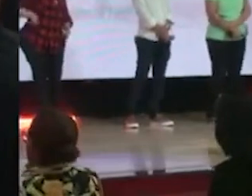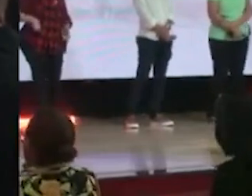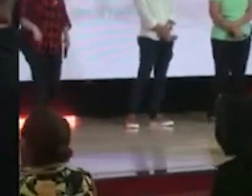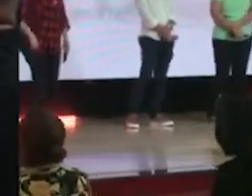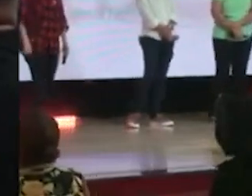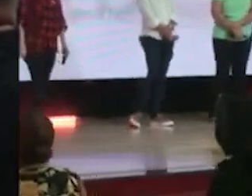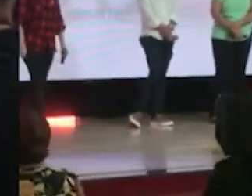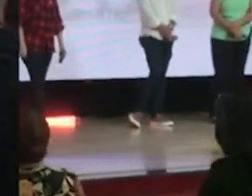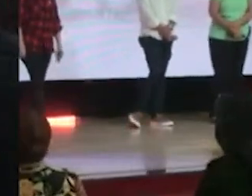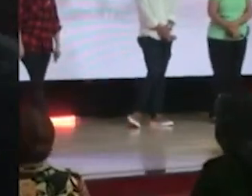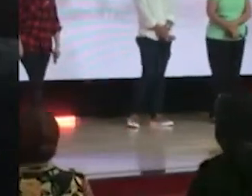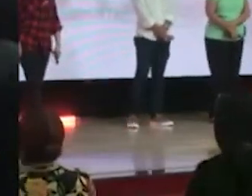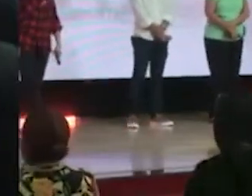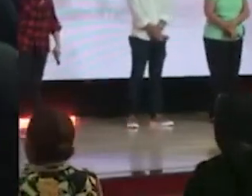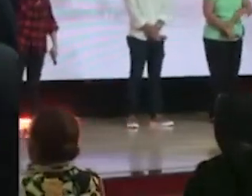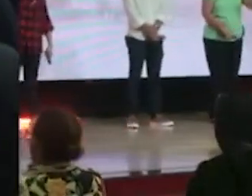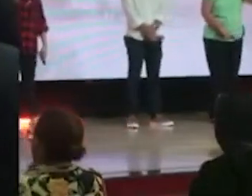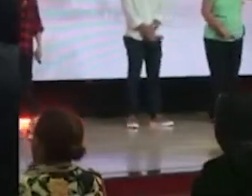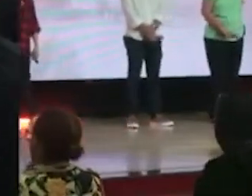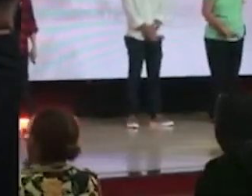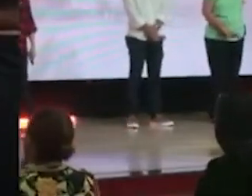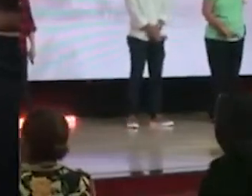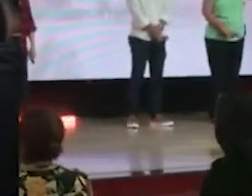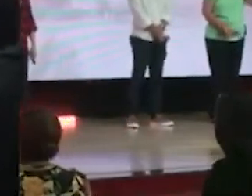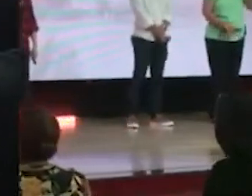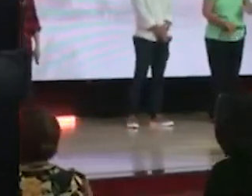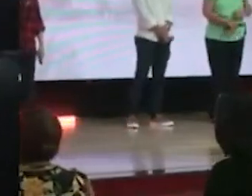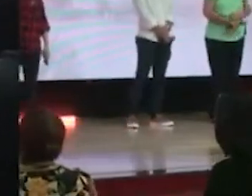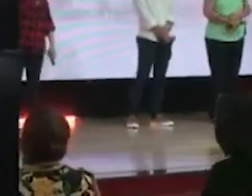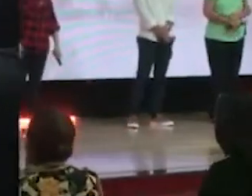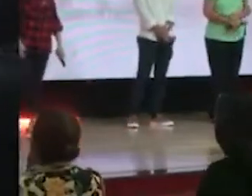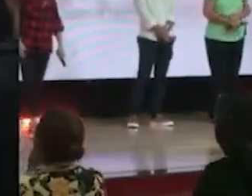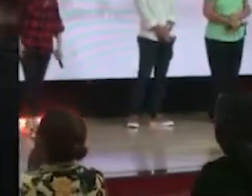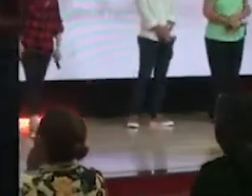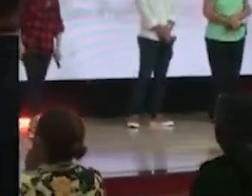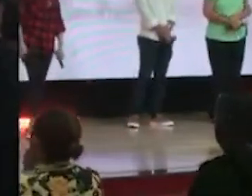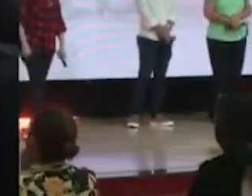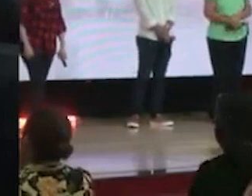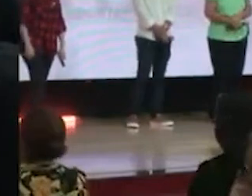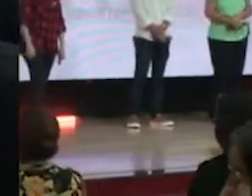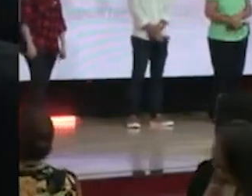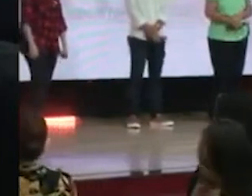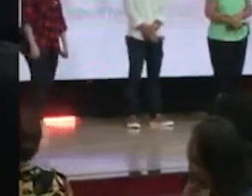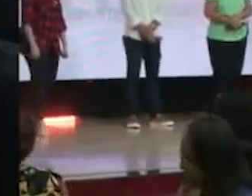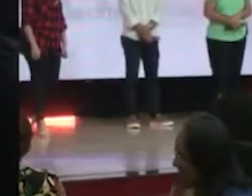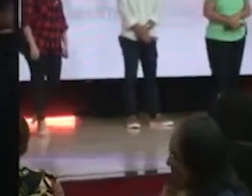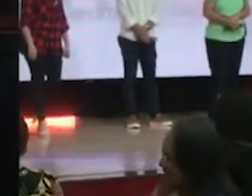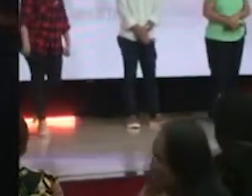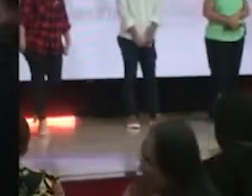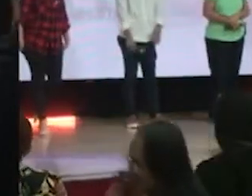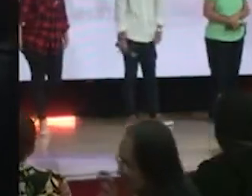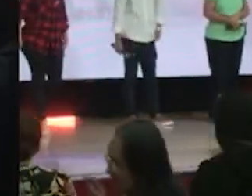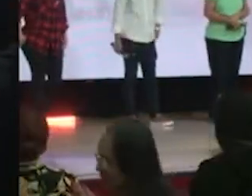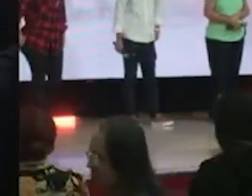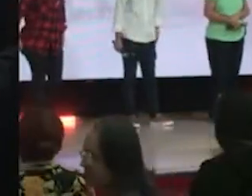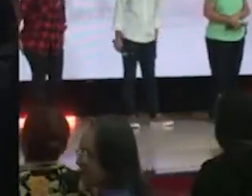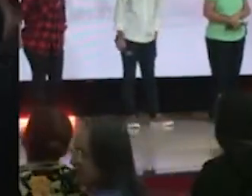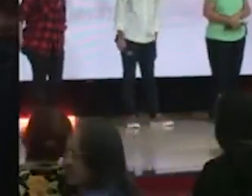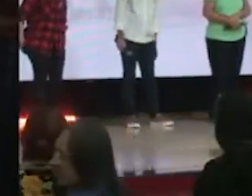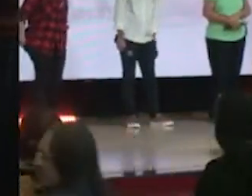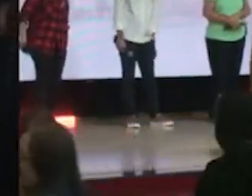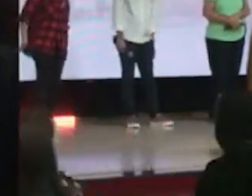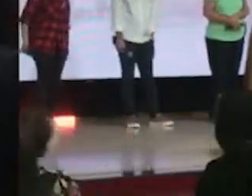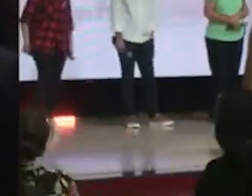dele sem o espírito santo você não pode ser a mulher sábia sem o espírito santo você não pode ser